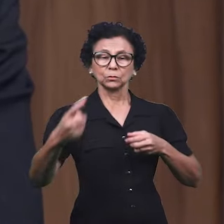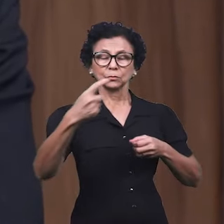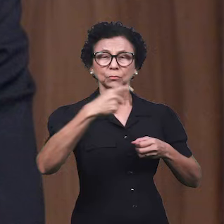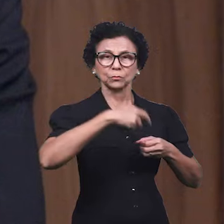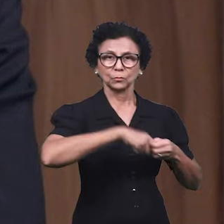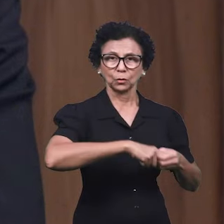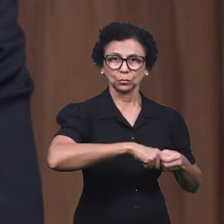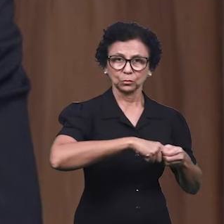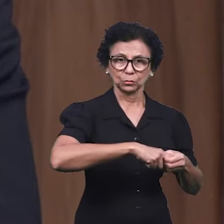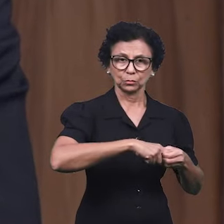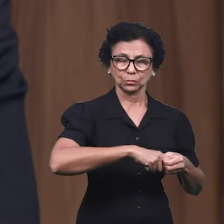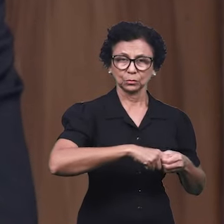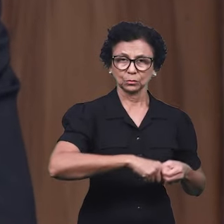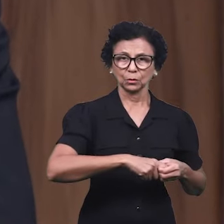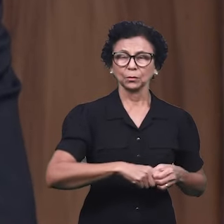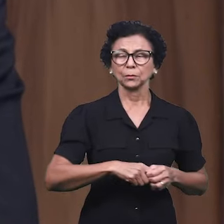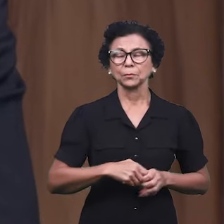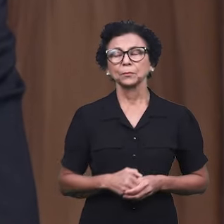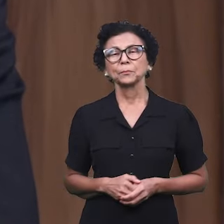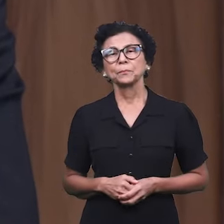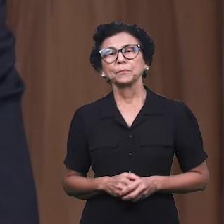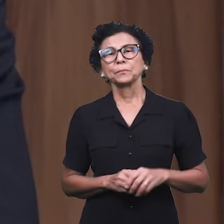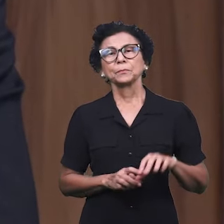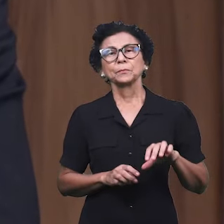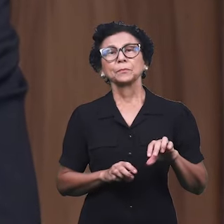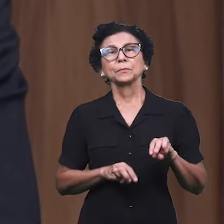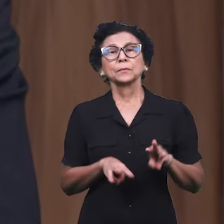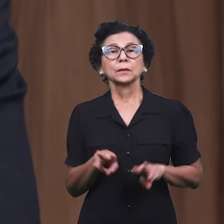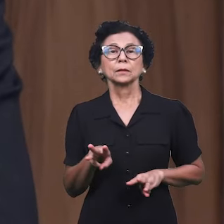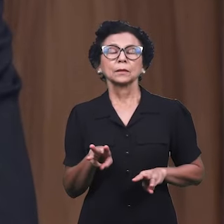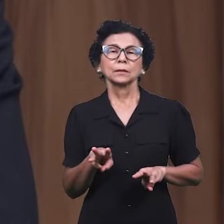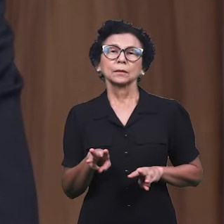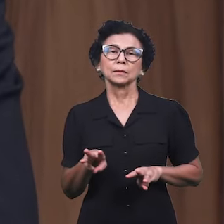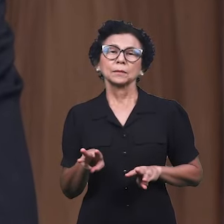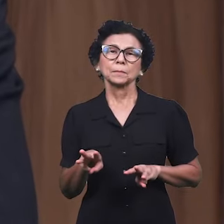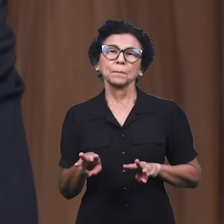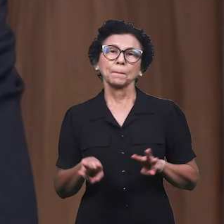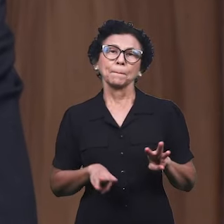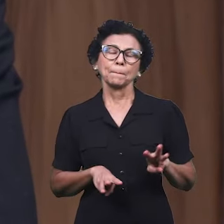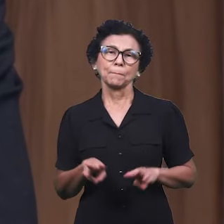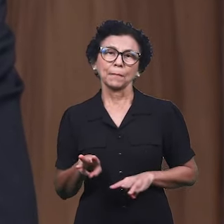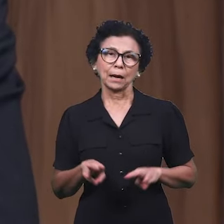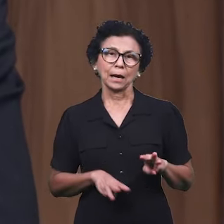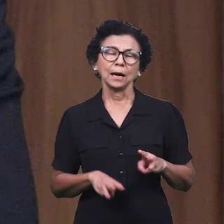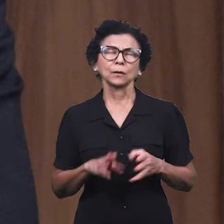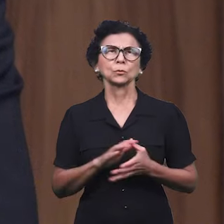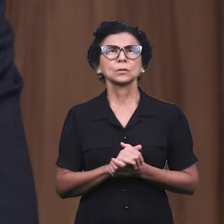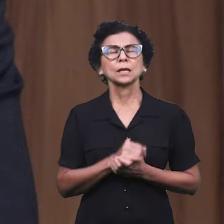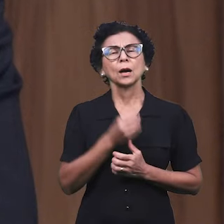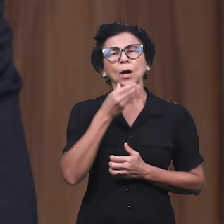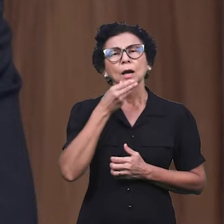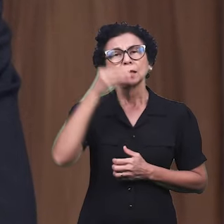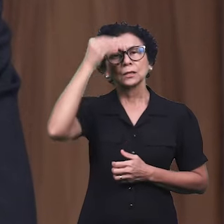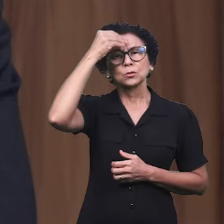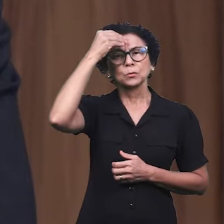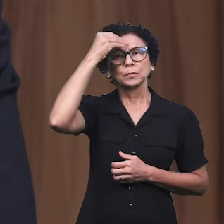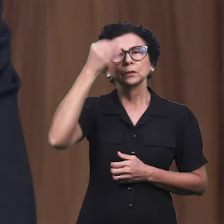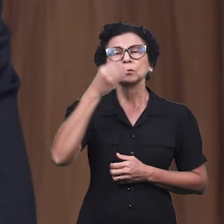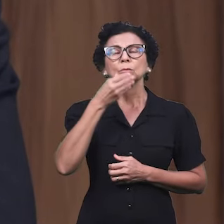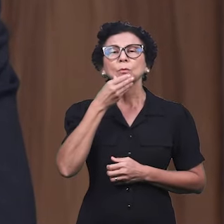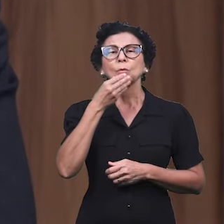referenciado aqui nessa carta aos Colossenses da seguinte forma: e Marcos, sobrinho de Barnabé, acerca do